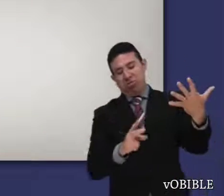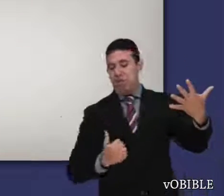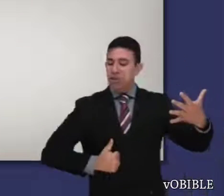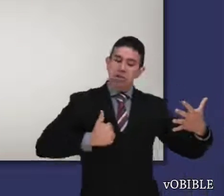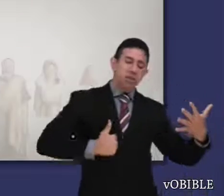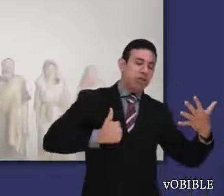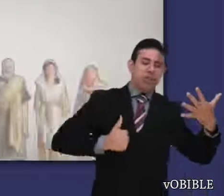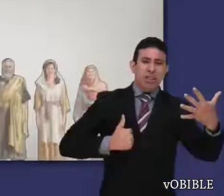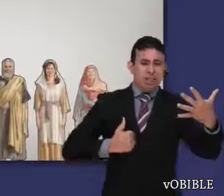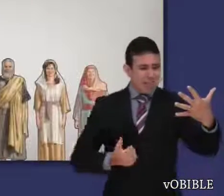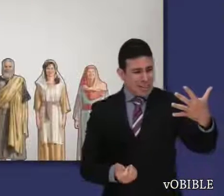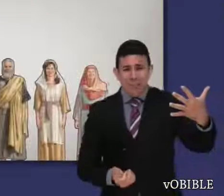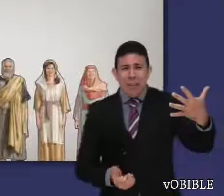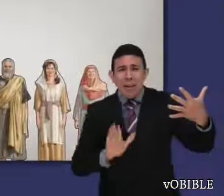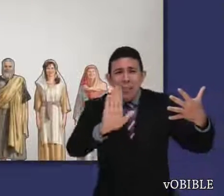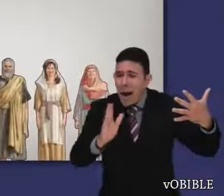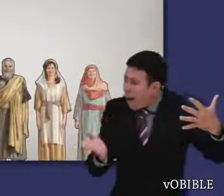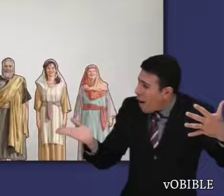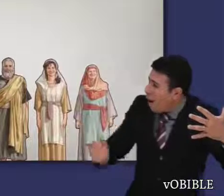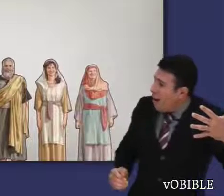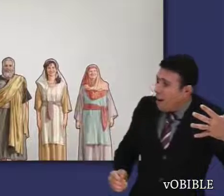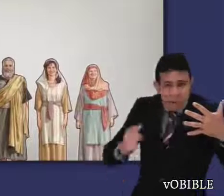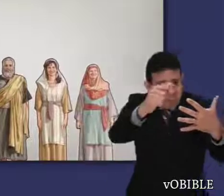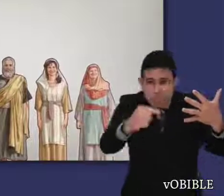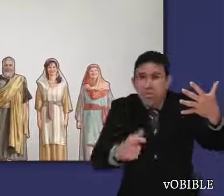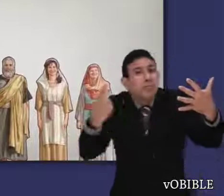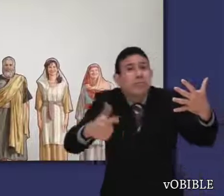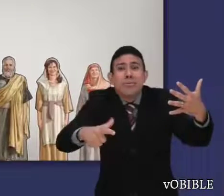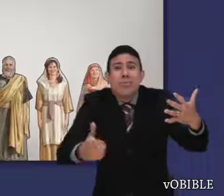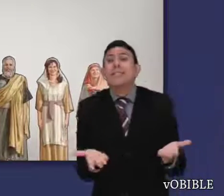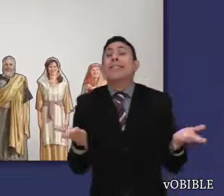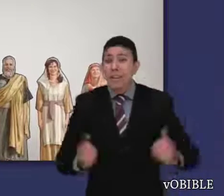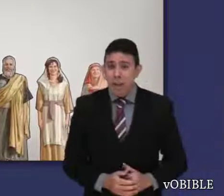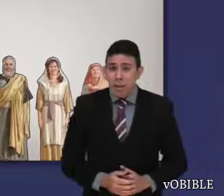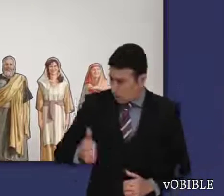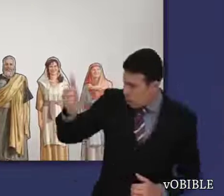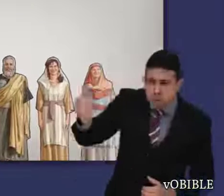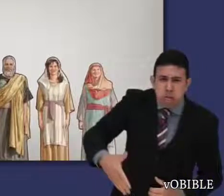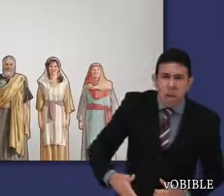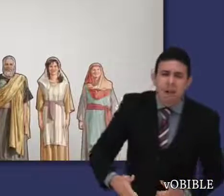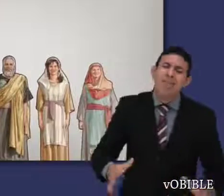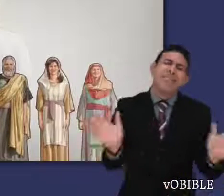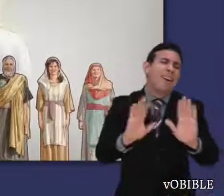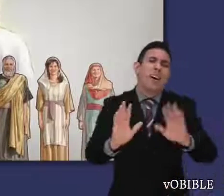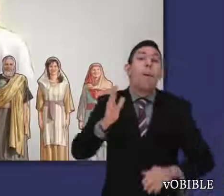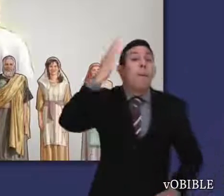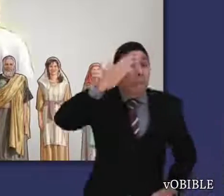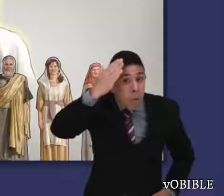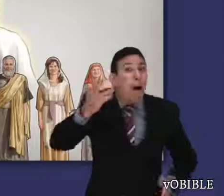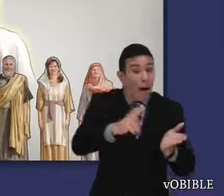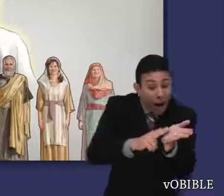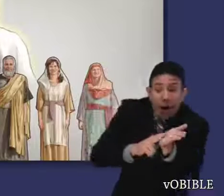Paulo escreveu para fortalecer a fé dos cristãos hebreus numa adoração que se baseava em realidades celestiais, em que Cristo tem o